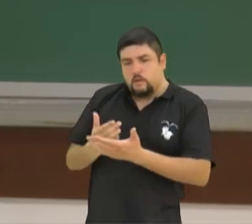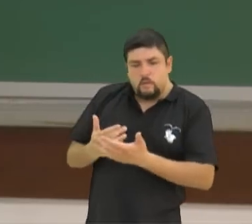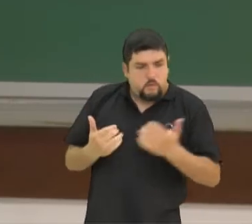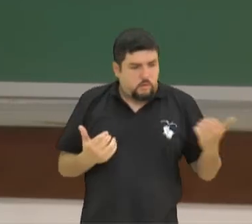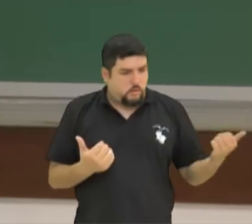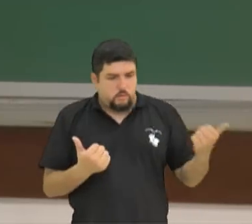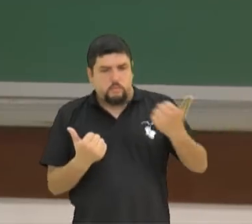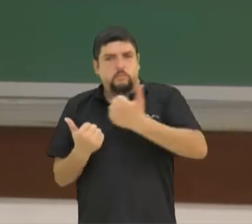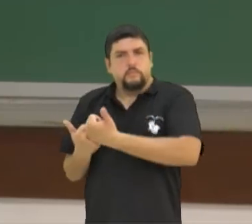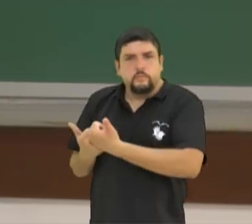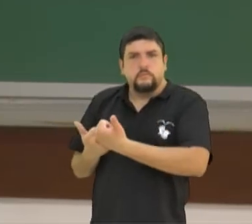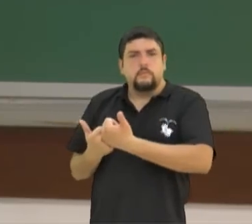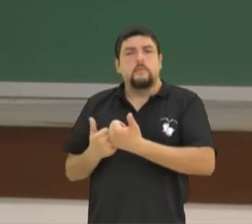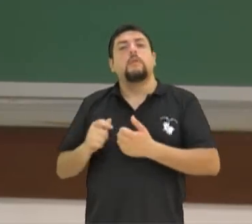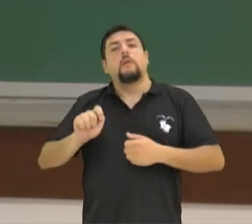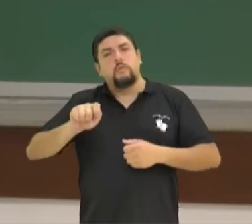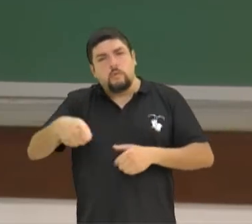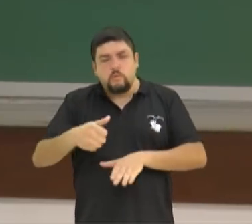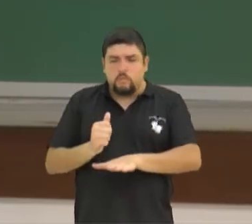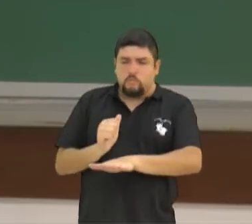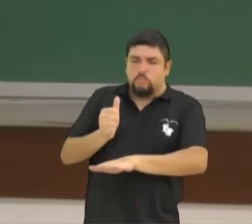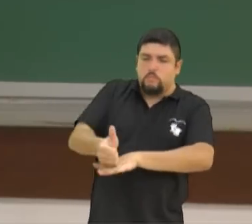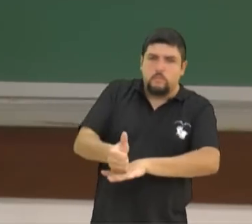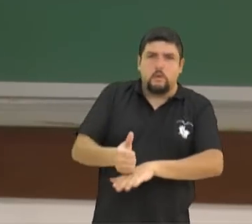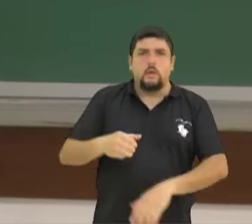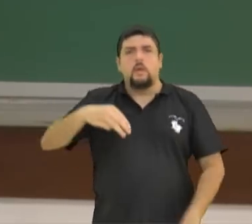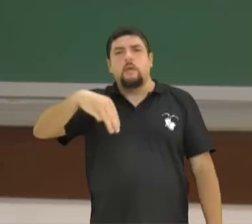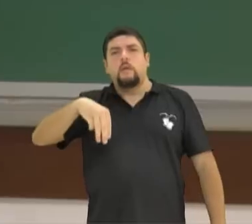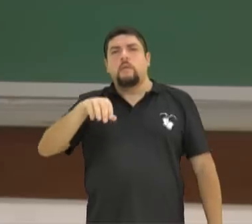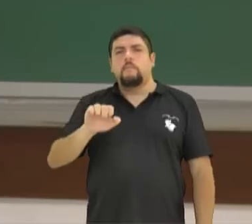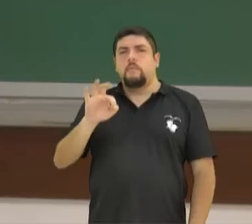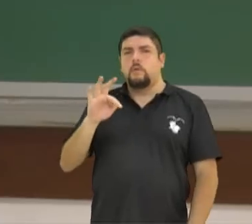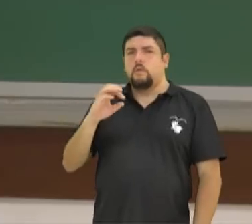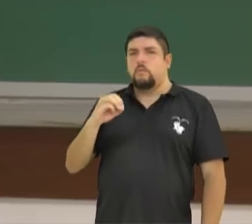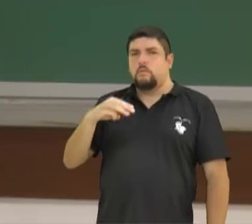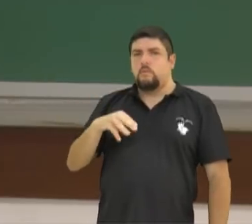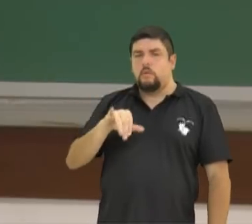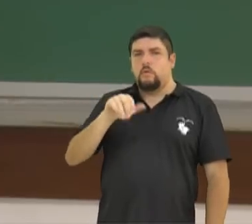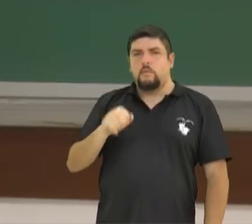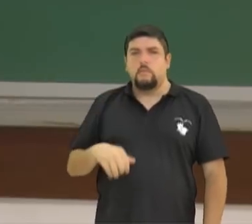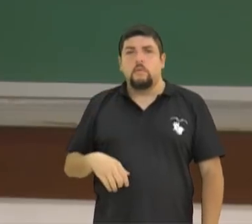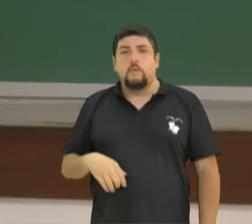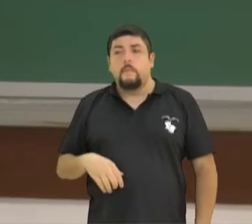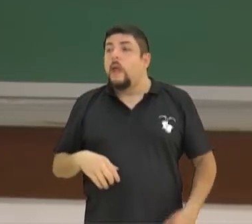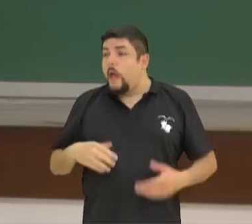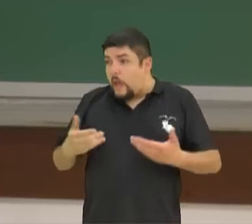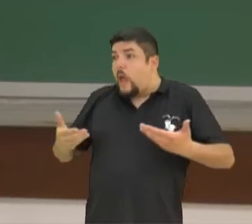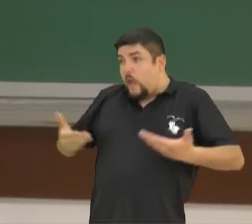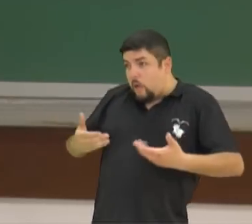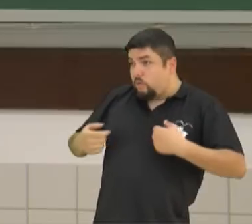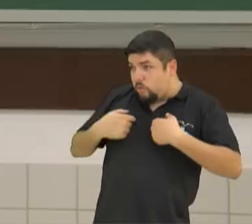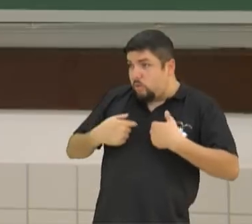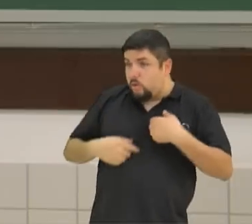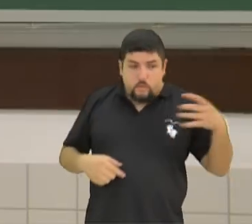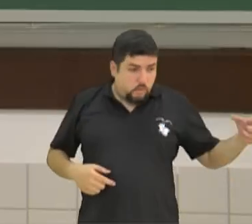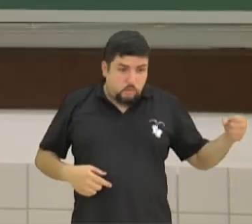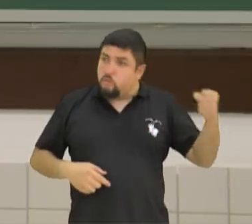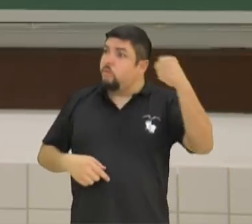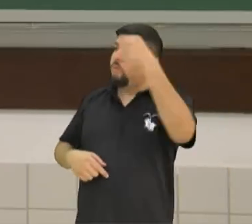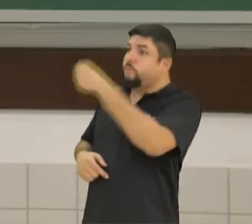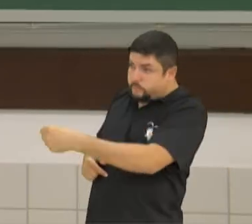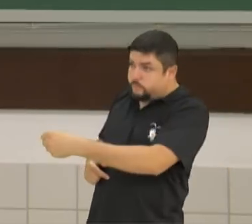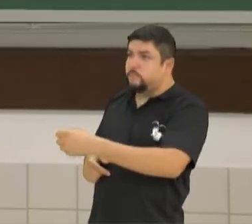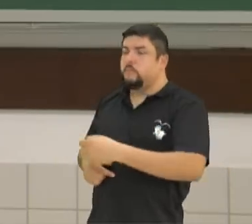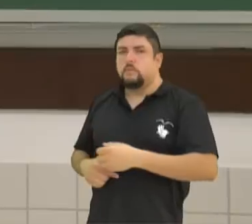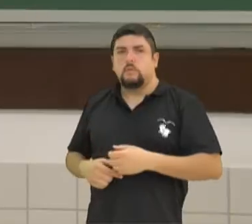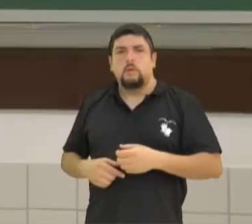Eu li o Machado de Assis e agora vou devolvê-lo, né? Quer dizer, vou devolver o Machado de Assis, e aí a bibliotecária, de uma forma irônica,